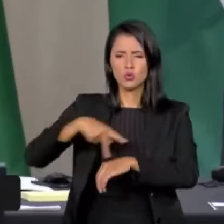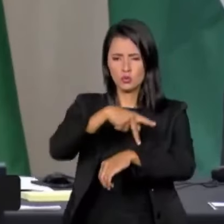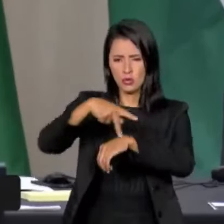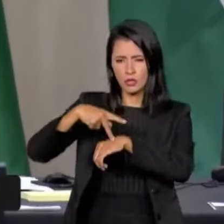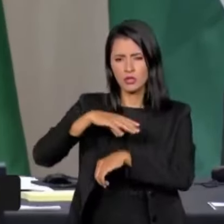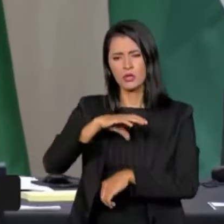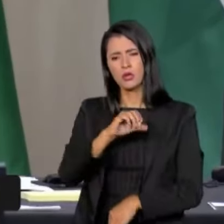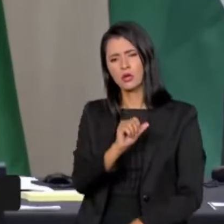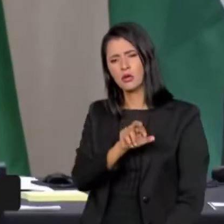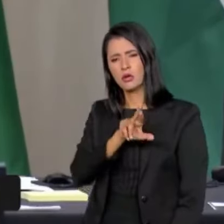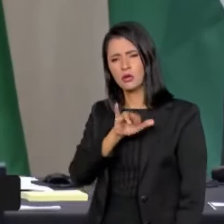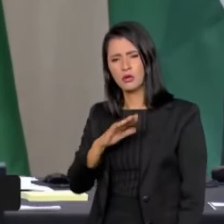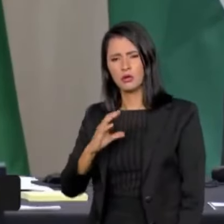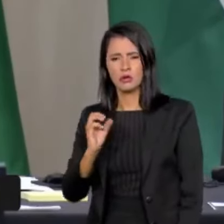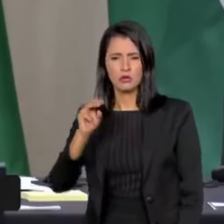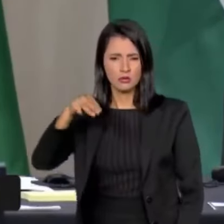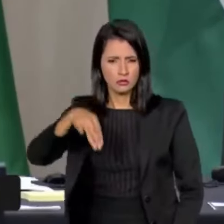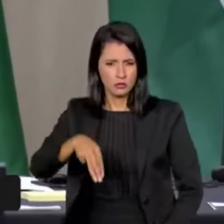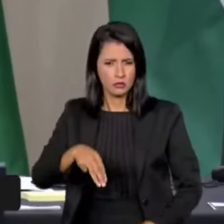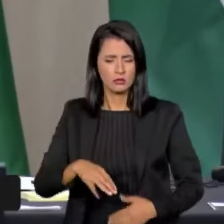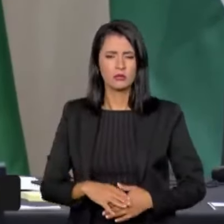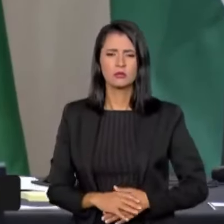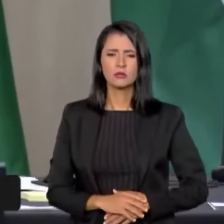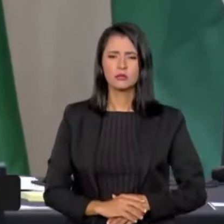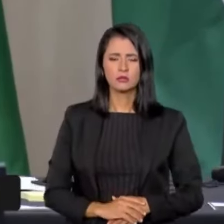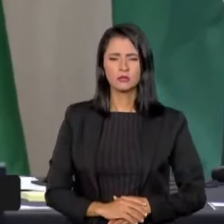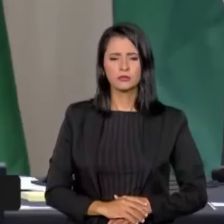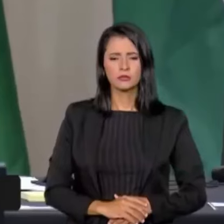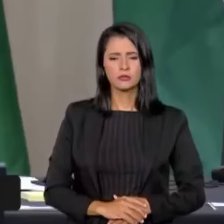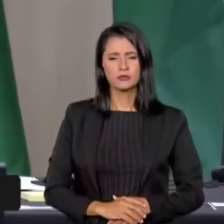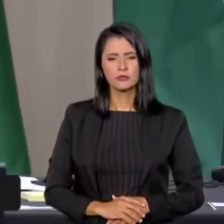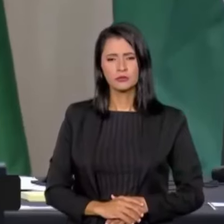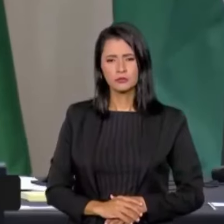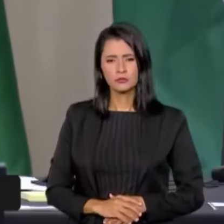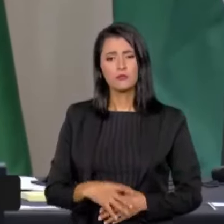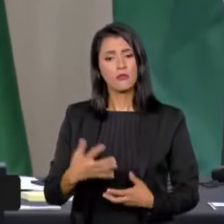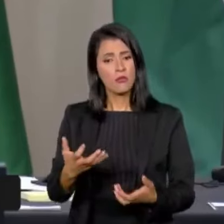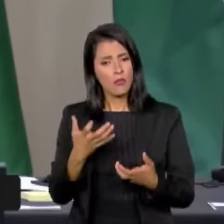previous terms, we had resident embassies in all Caricom countries.